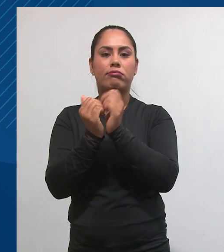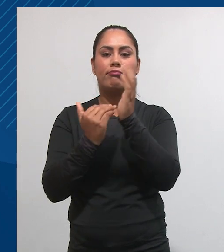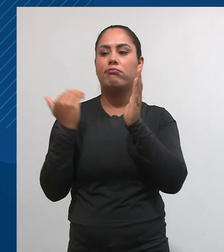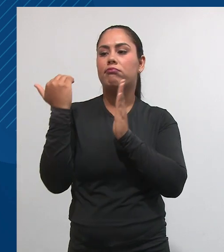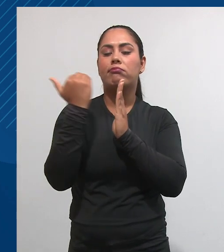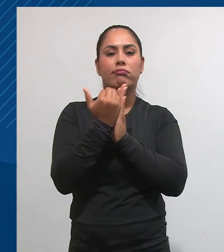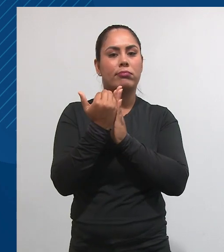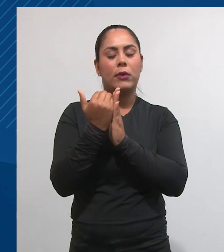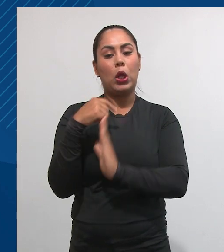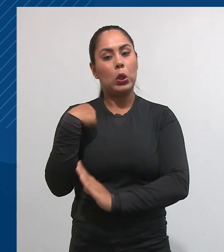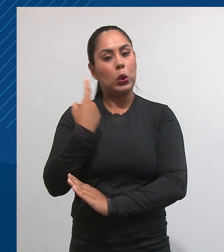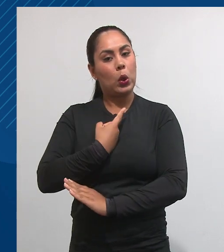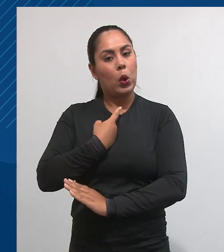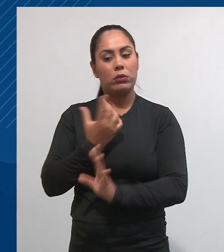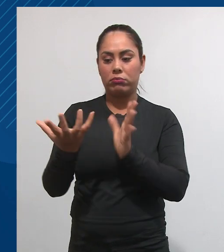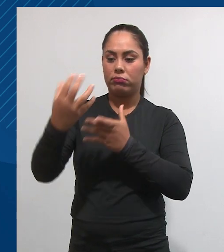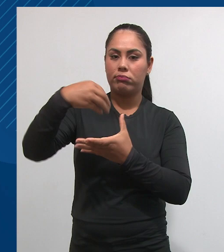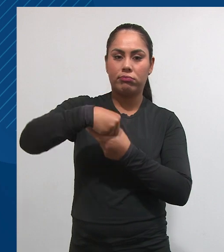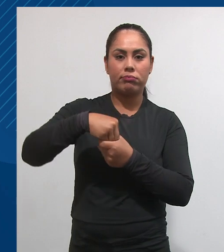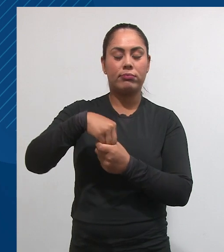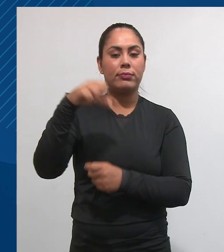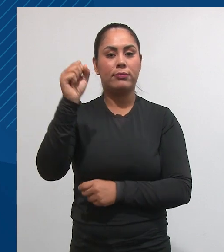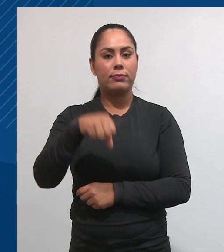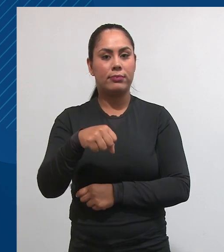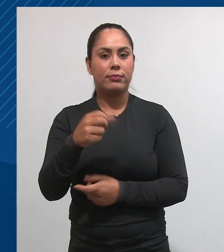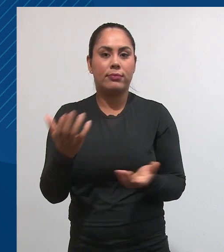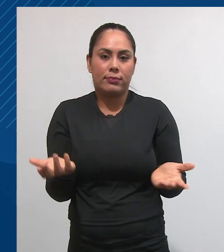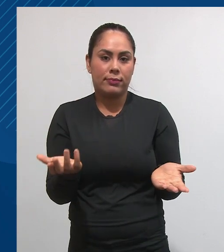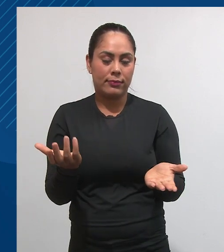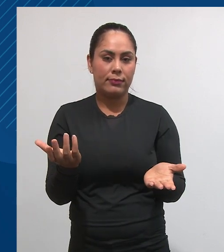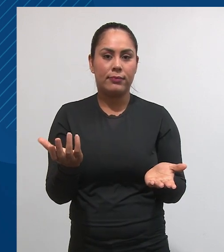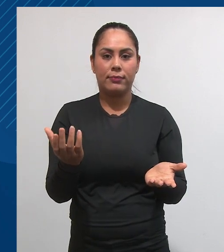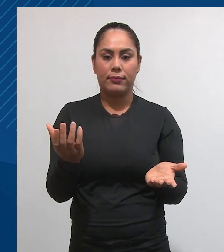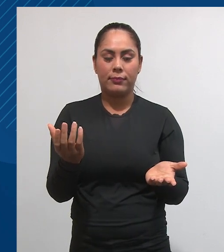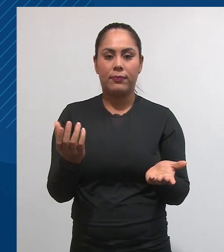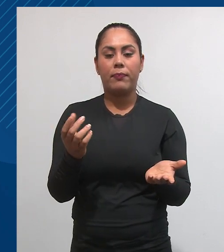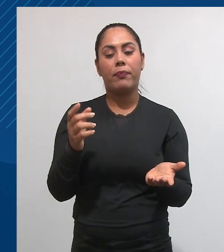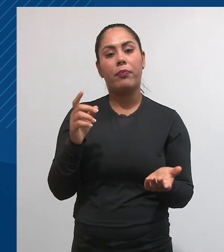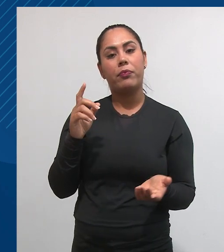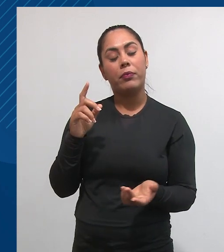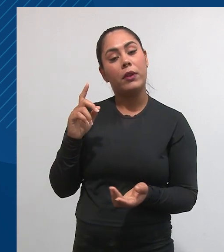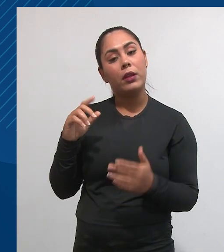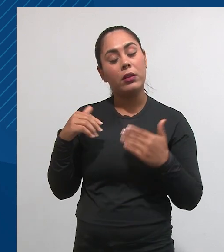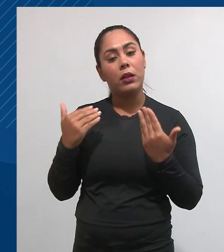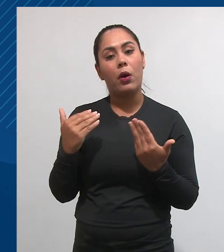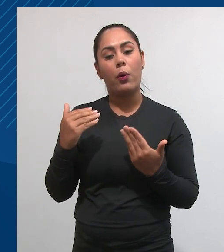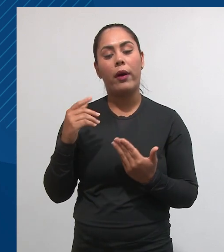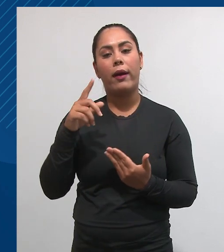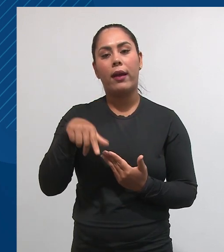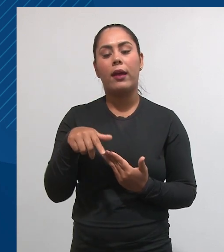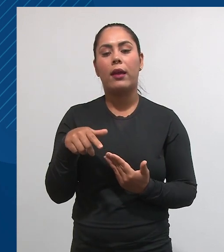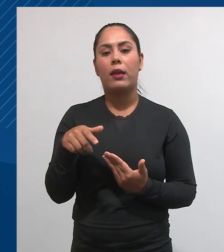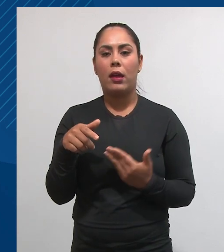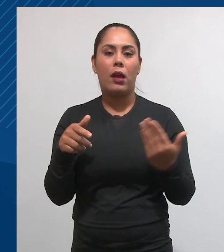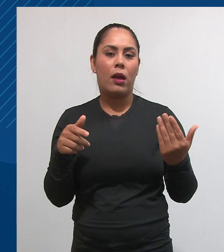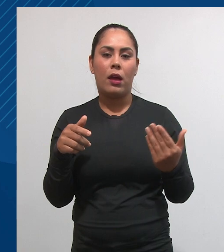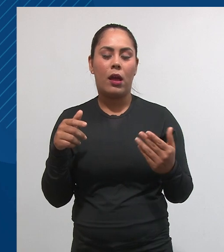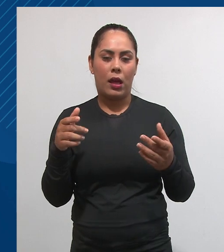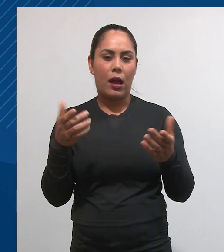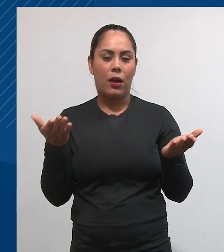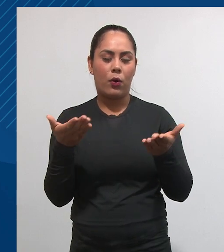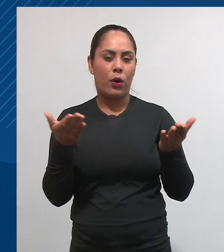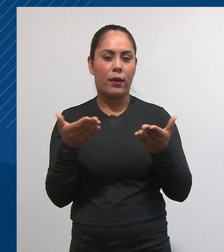e nós fazemos parte desse ambiente, né? Então, eu vou